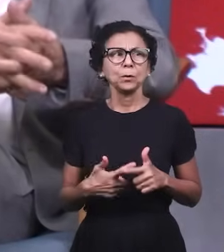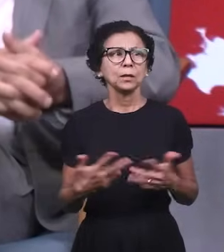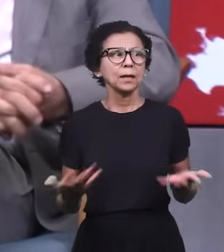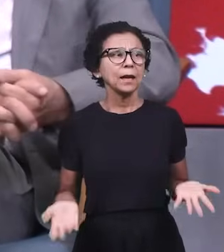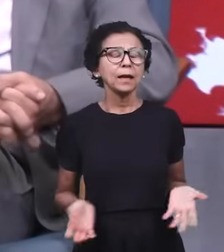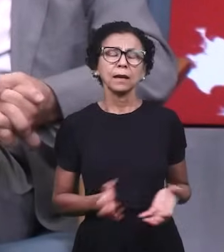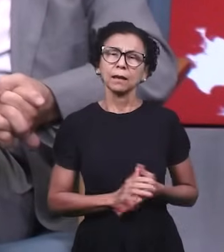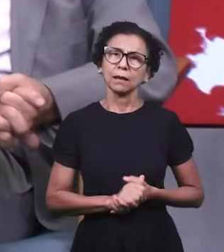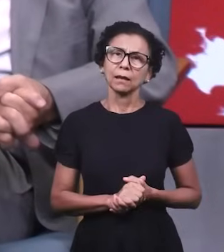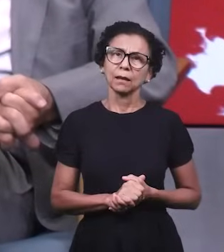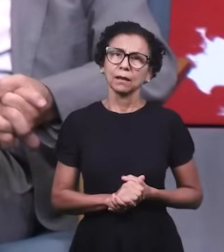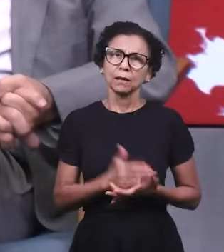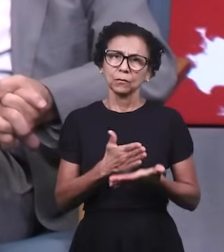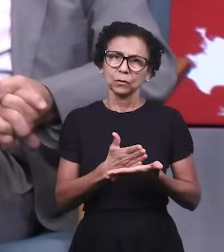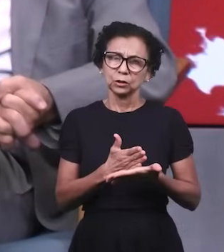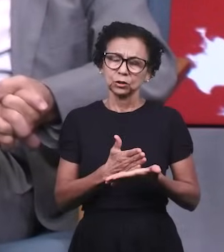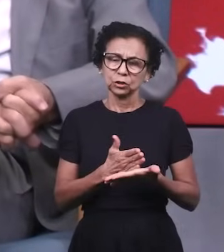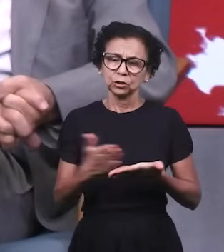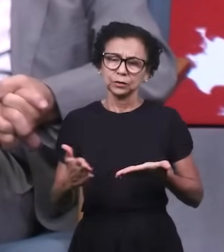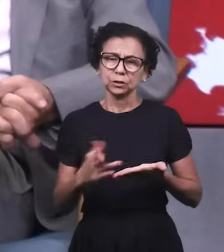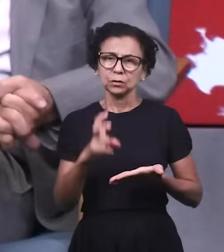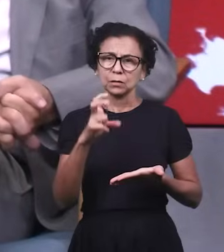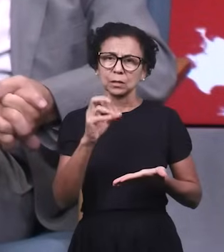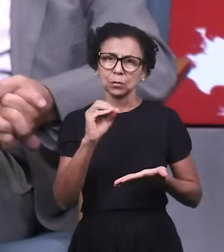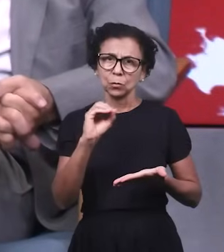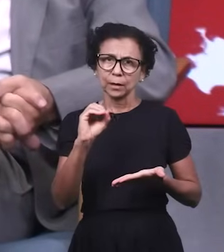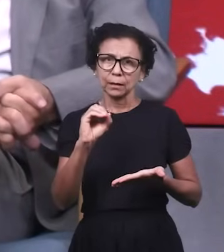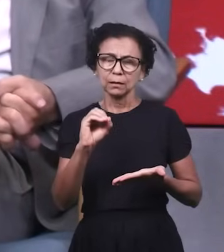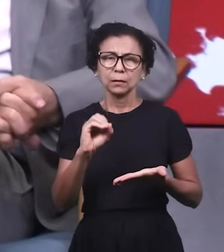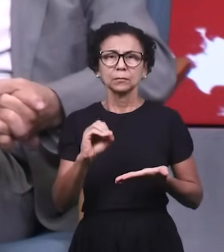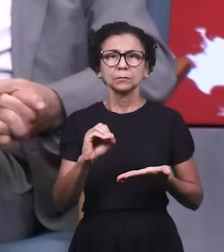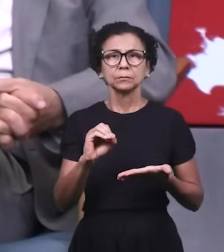em 50? Por quê?